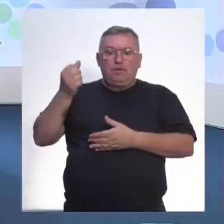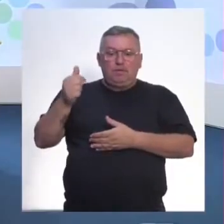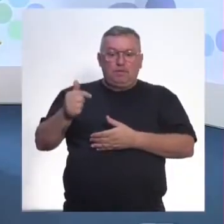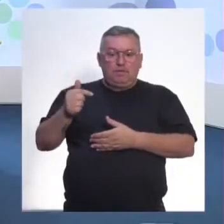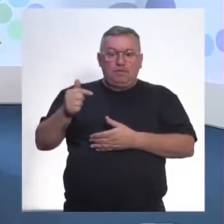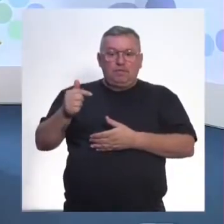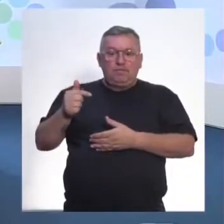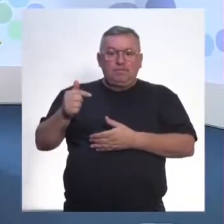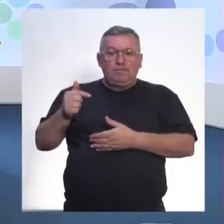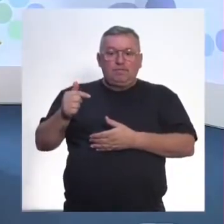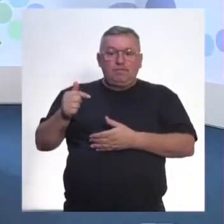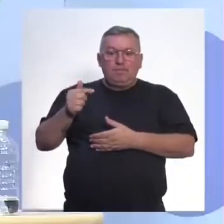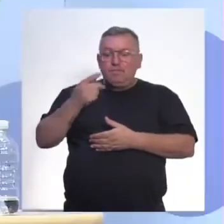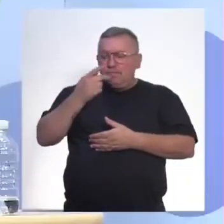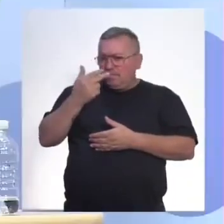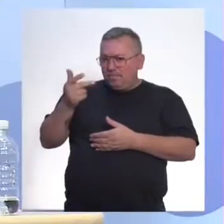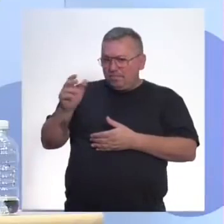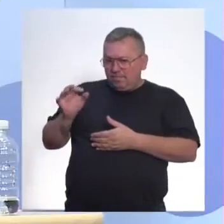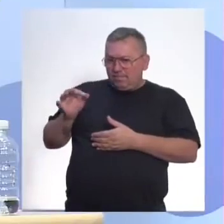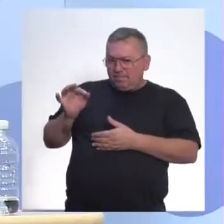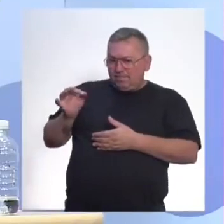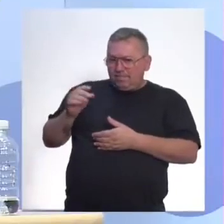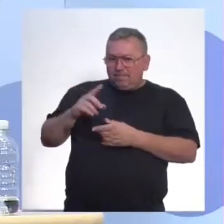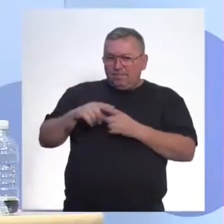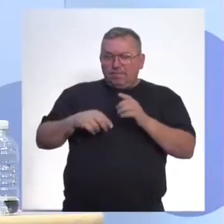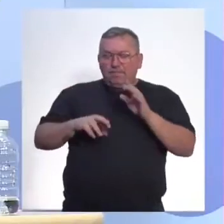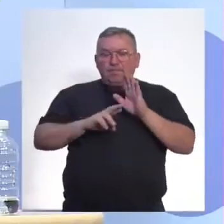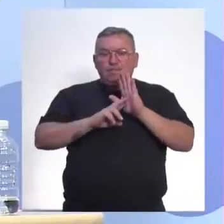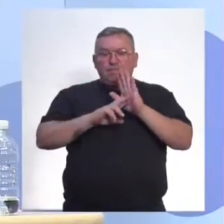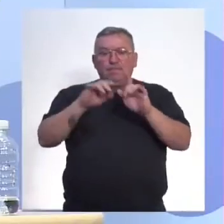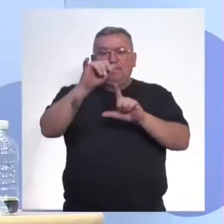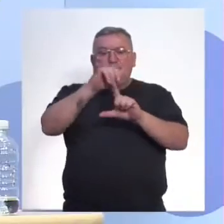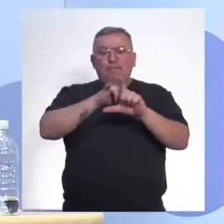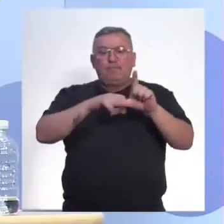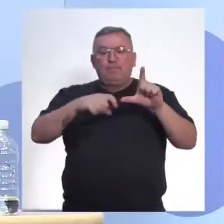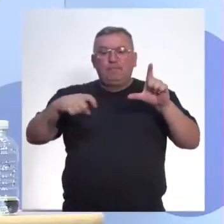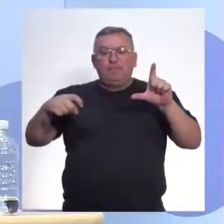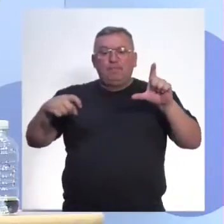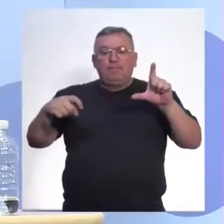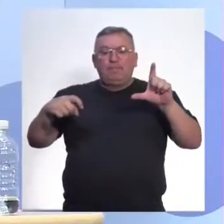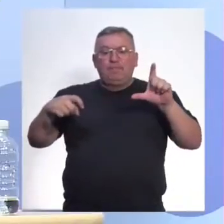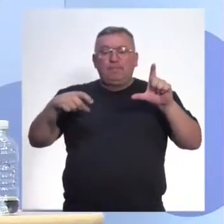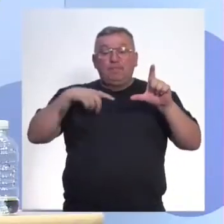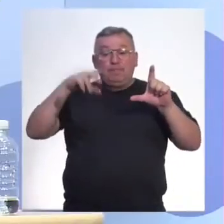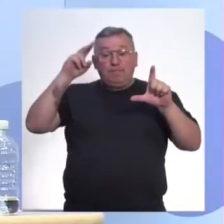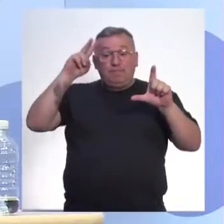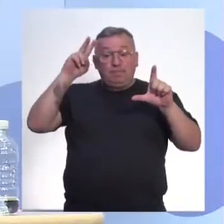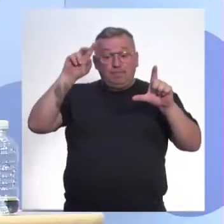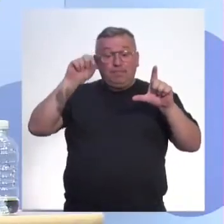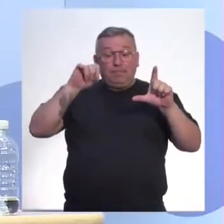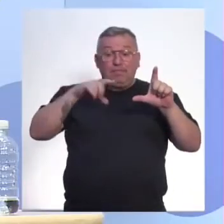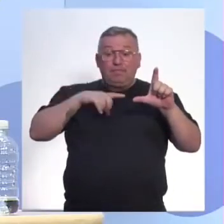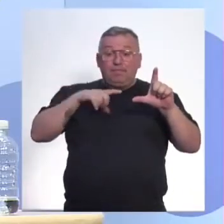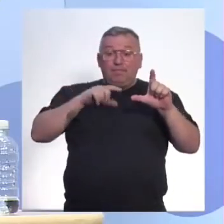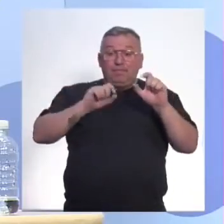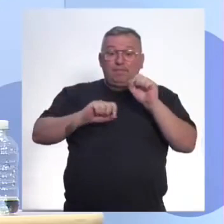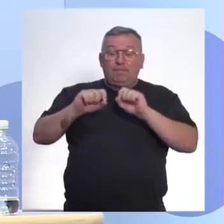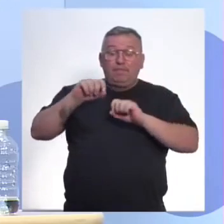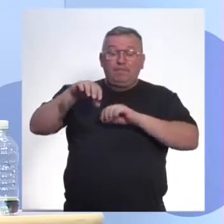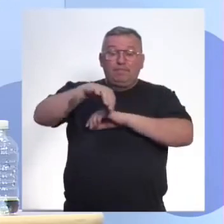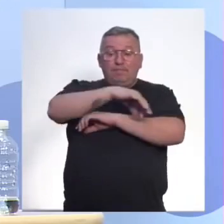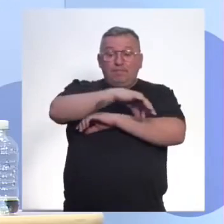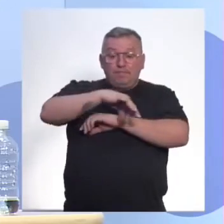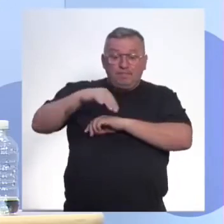67. Tudo bem? Ia falar alguma coisa, Jonas? Não, tá certo. Essa representação no plano cartesiano, né? Lembrando que se você tiver uma